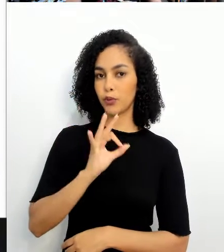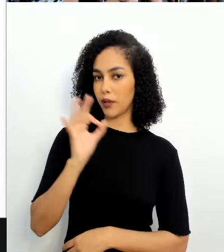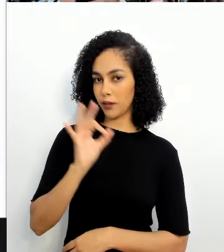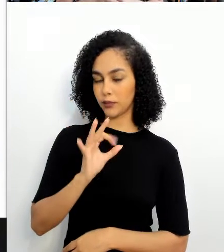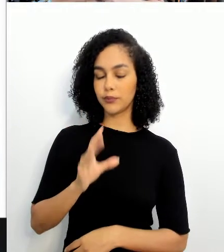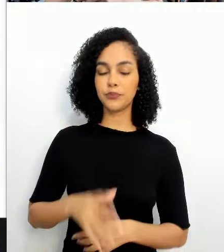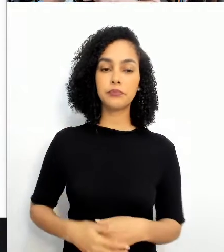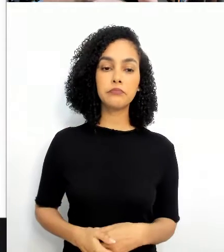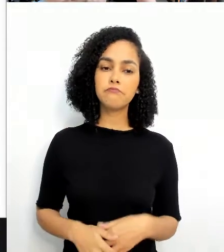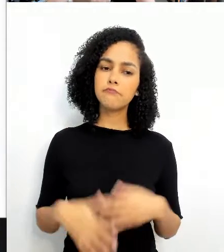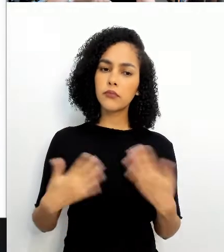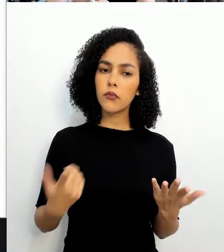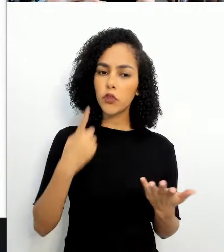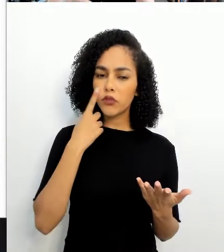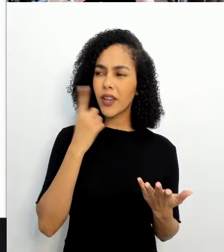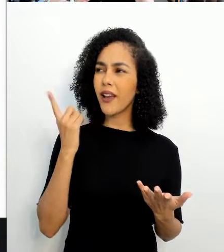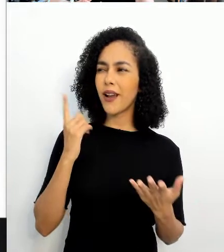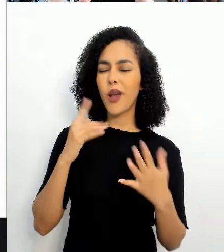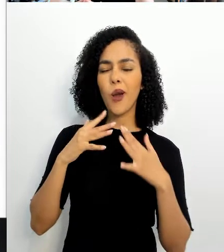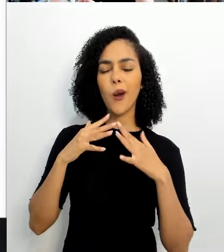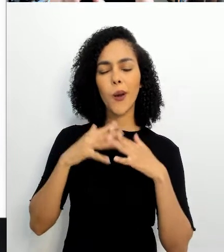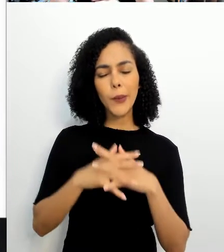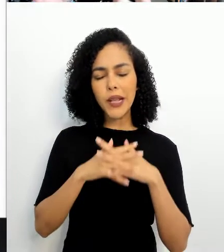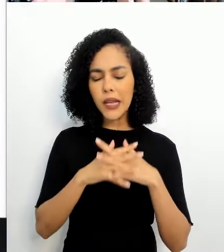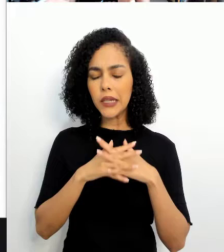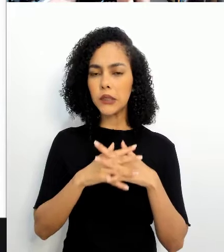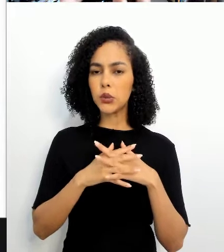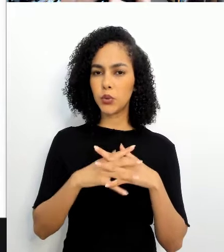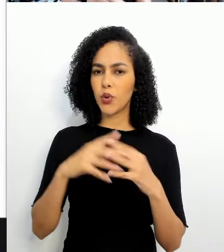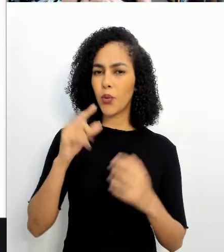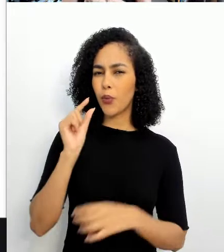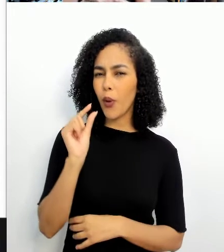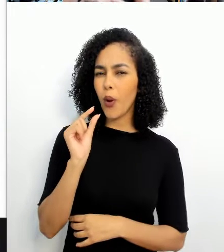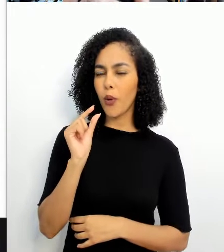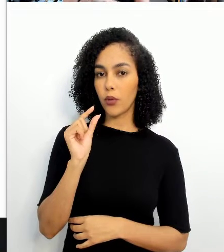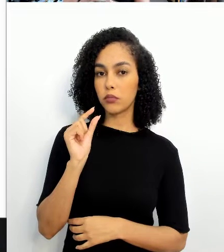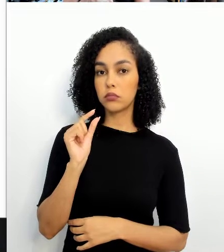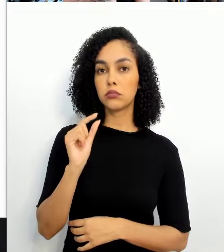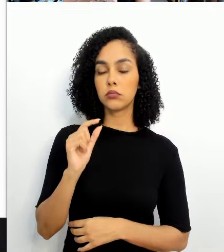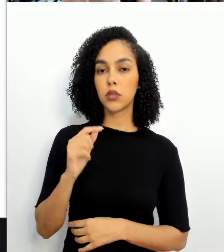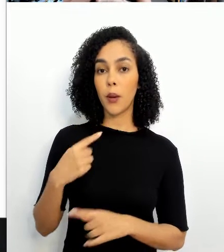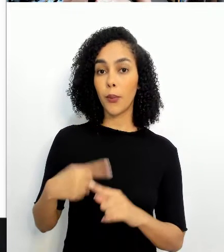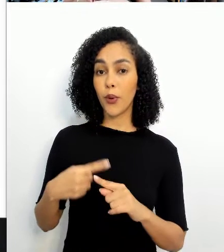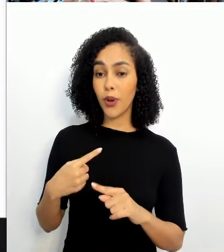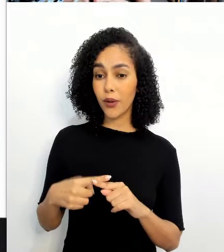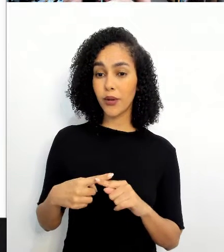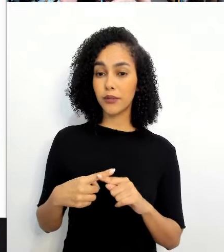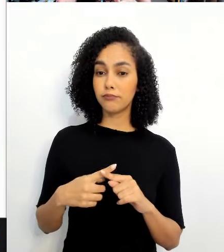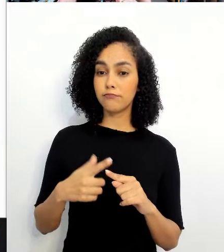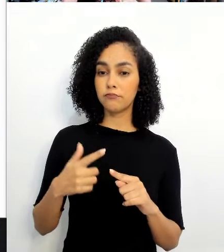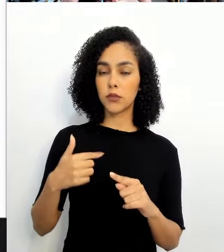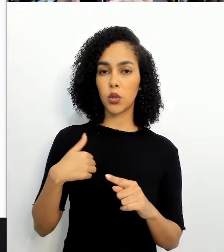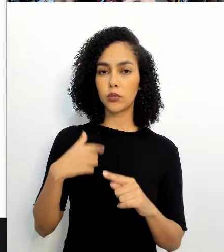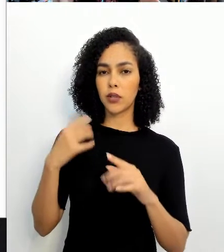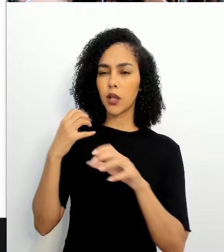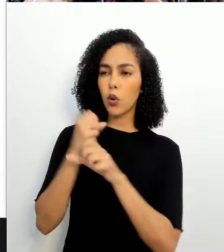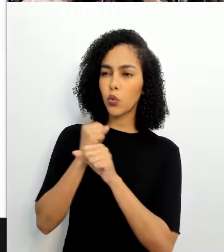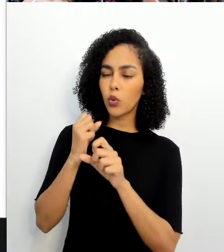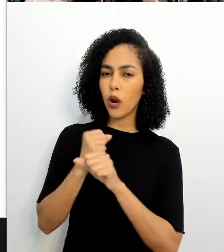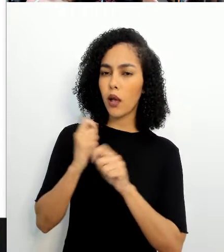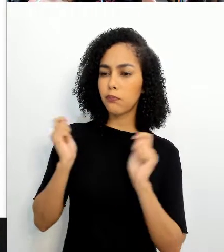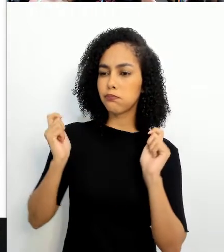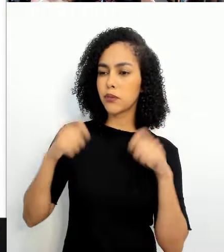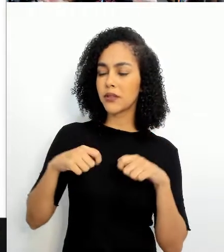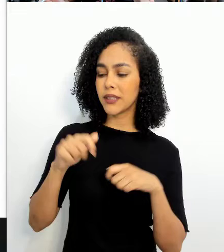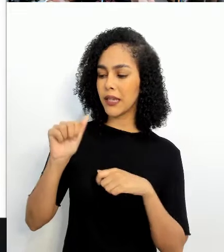10. Ó, é muito complicado, vai dar um pouquinho de trabalho, não é tão complicado assim, mas dá um pouquinho mais de trabalho calcular a